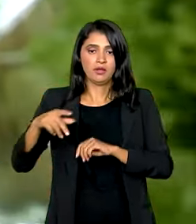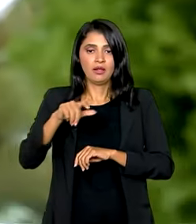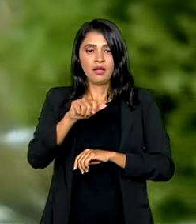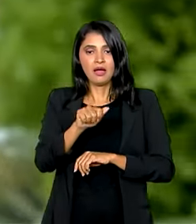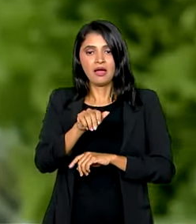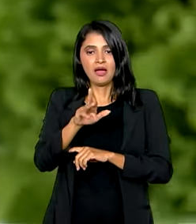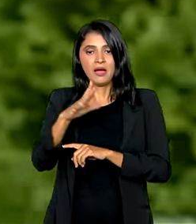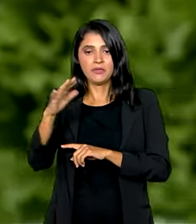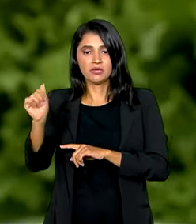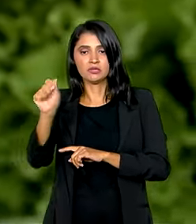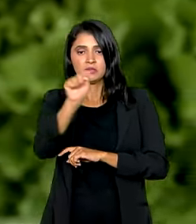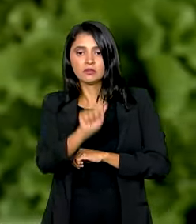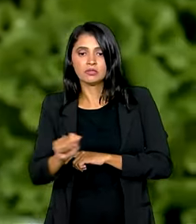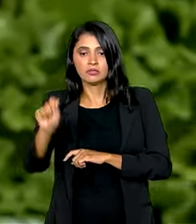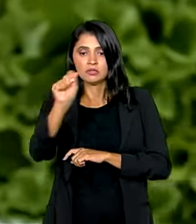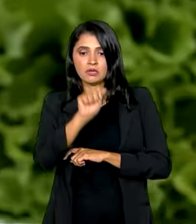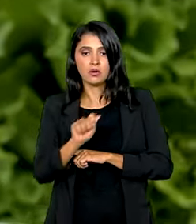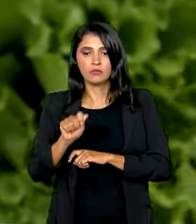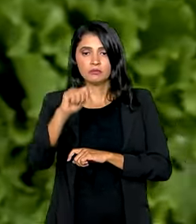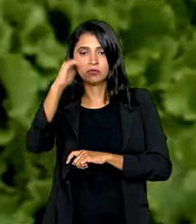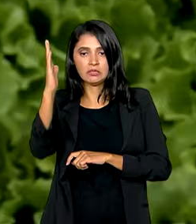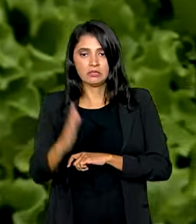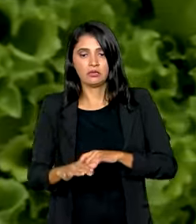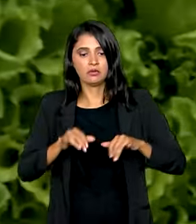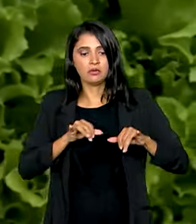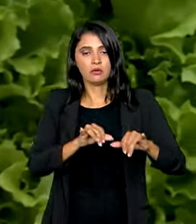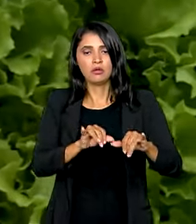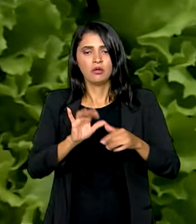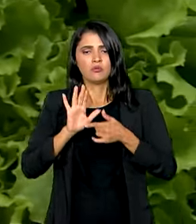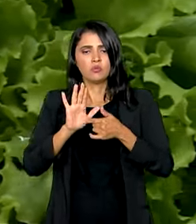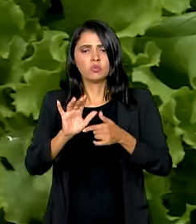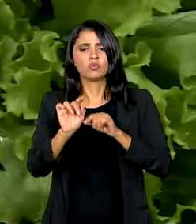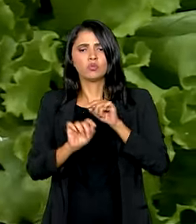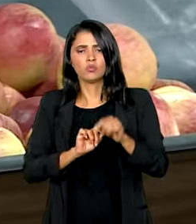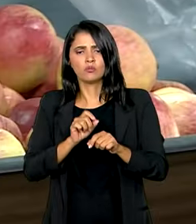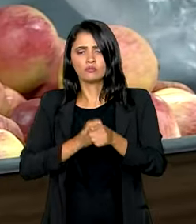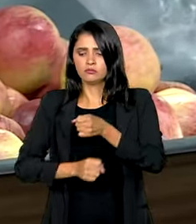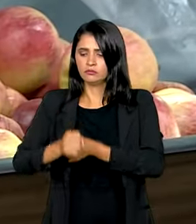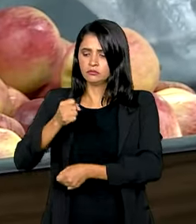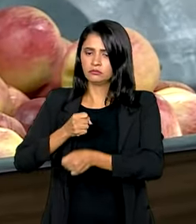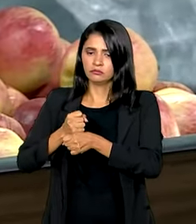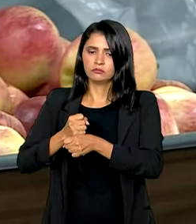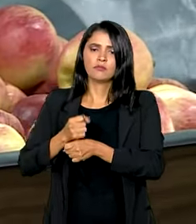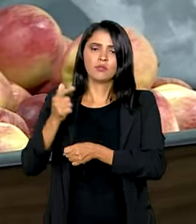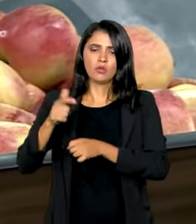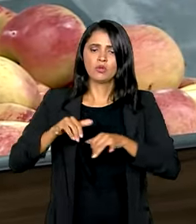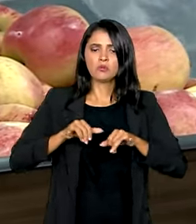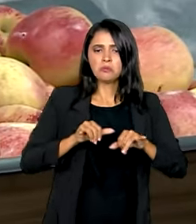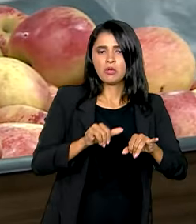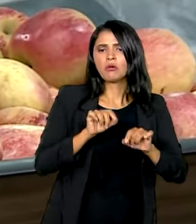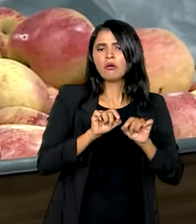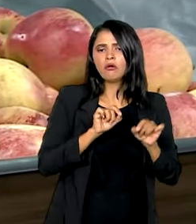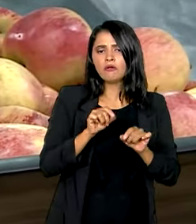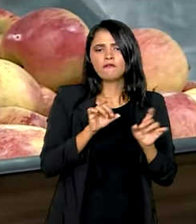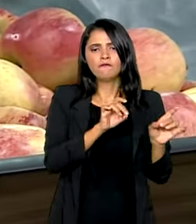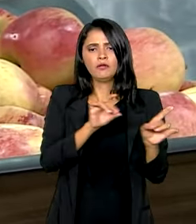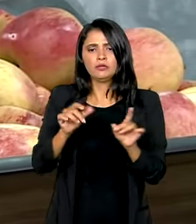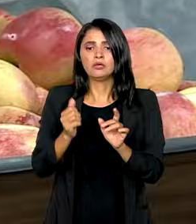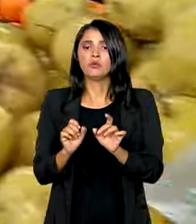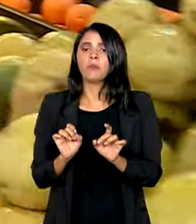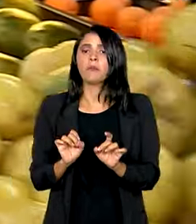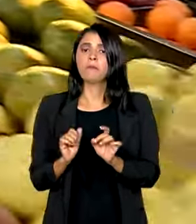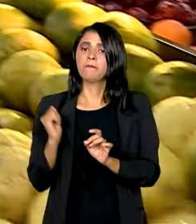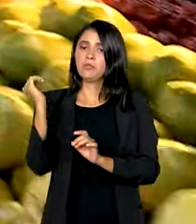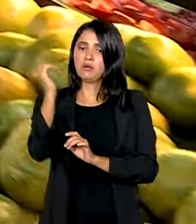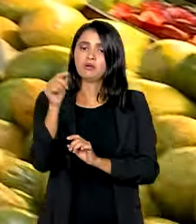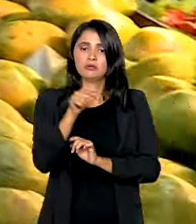a Associação Brasileira de Supermercados, constatou que, no ano passado, os supermercados venderam mais e